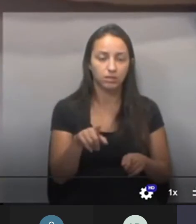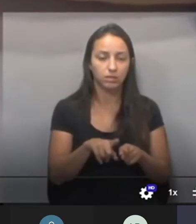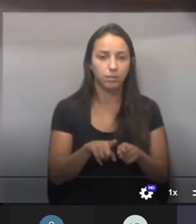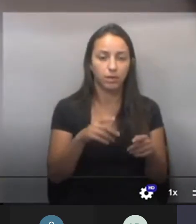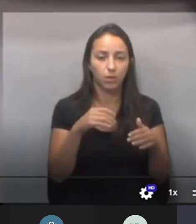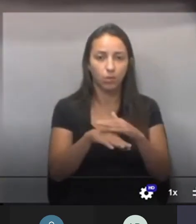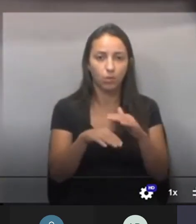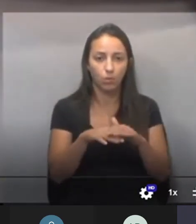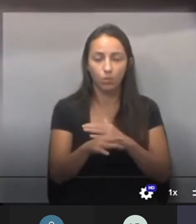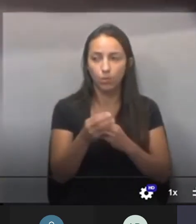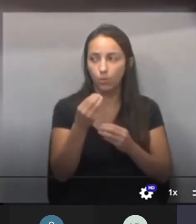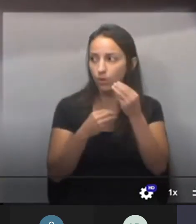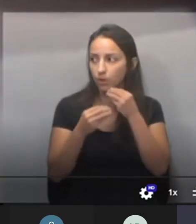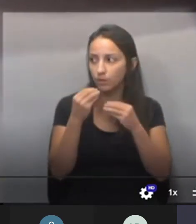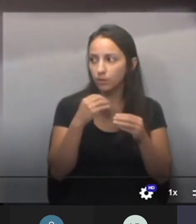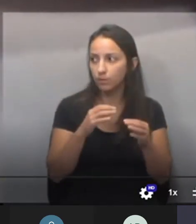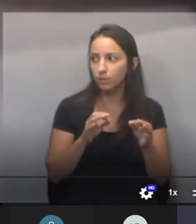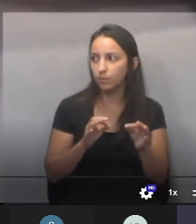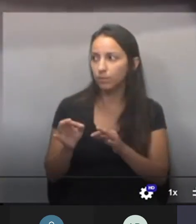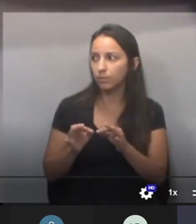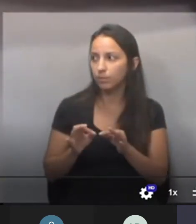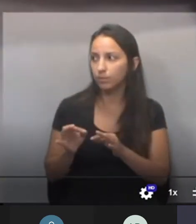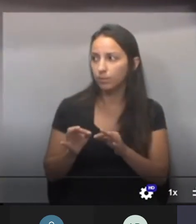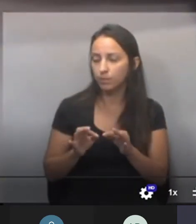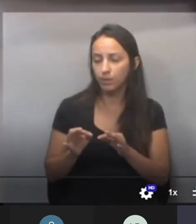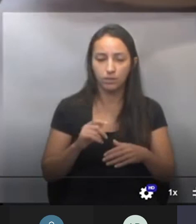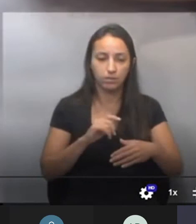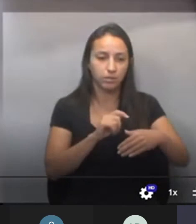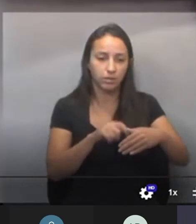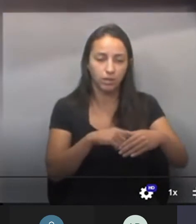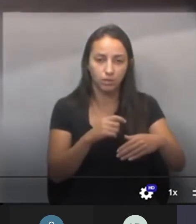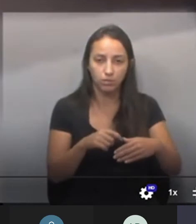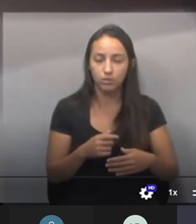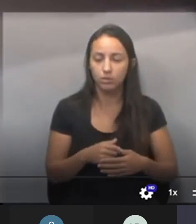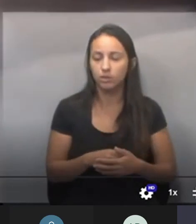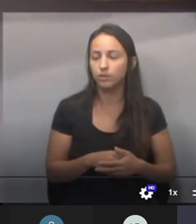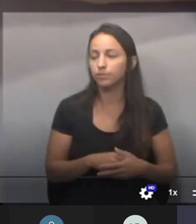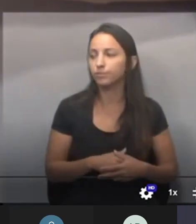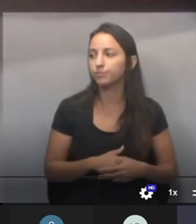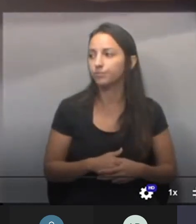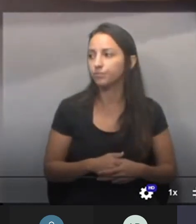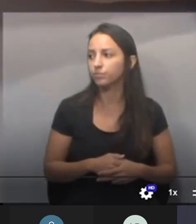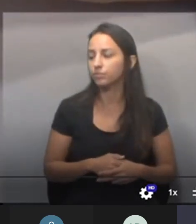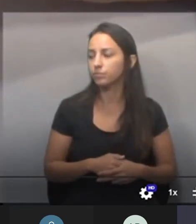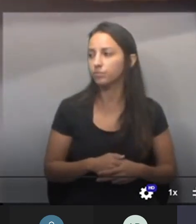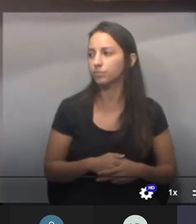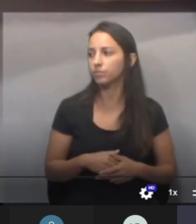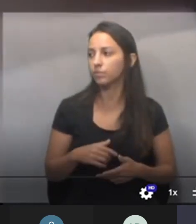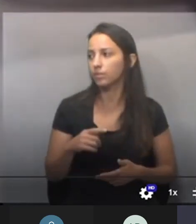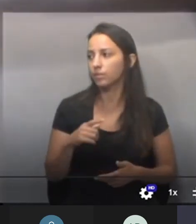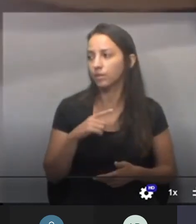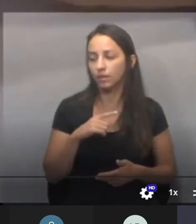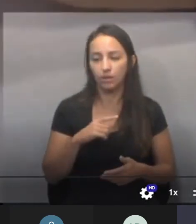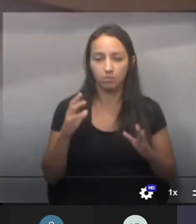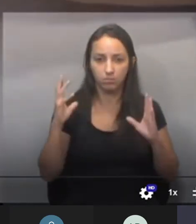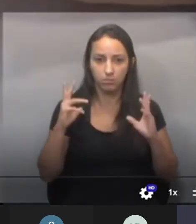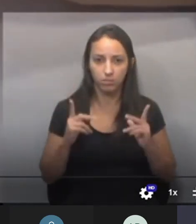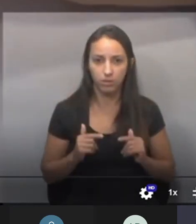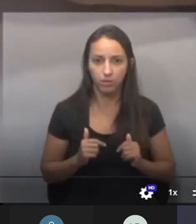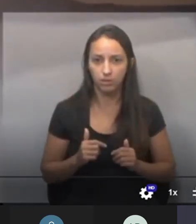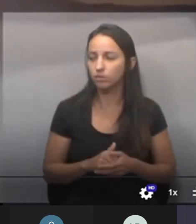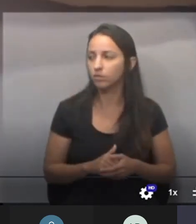armazenamento do alimento, preparação, que é na cozinha, certo? Aí depois a